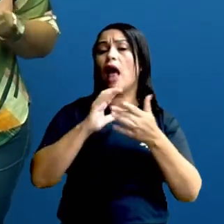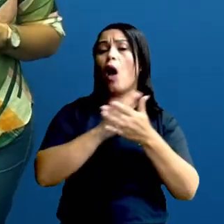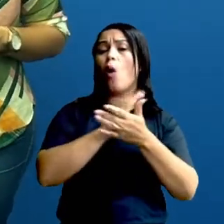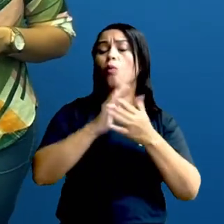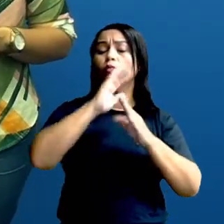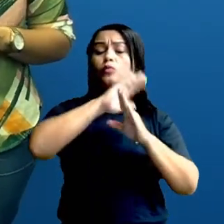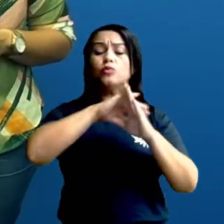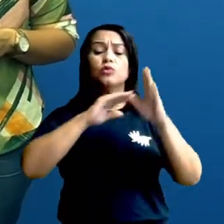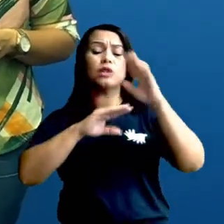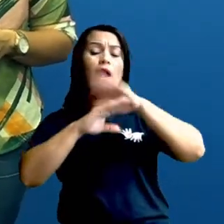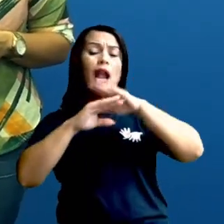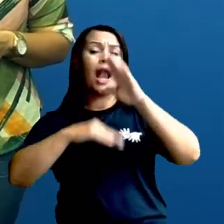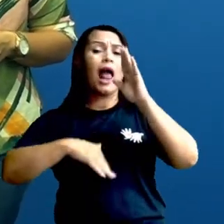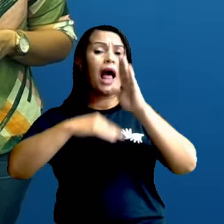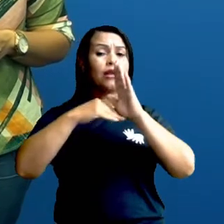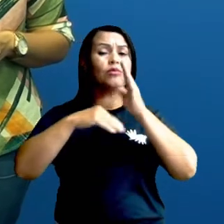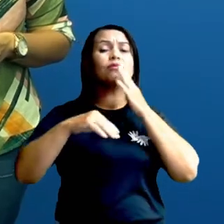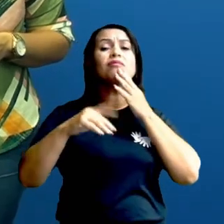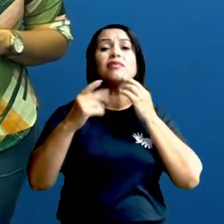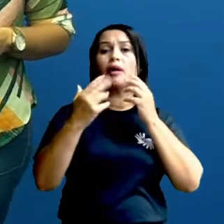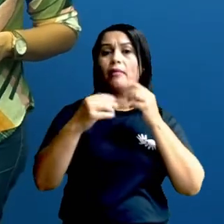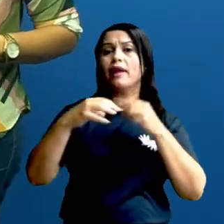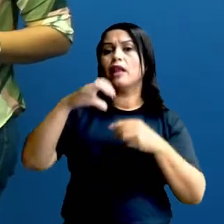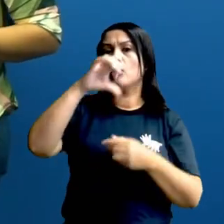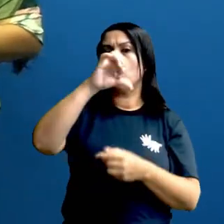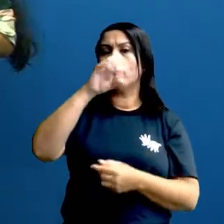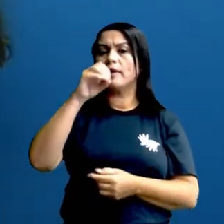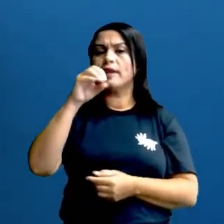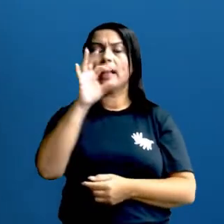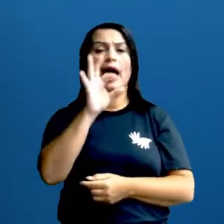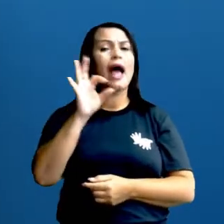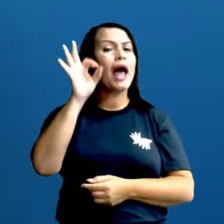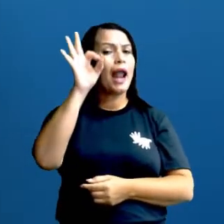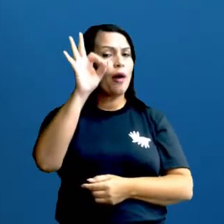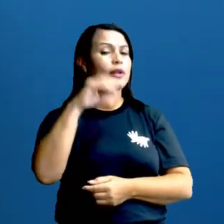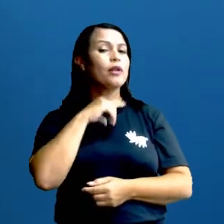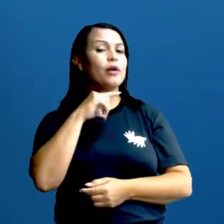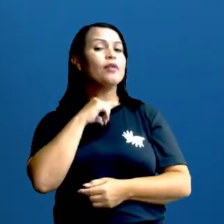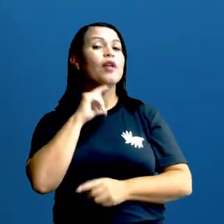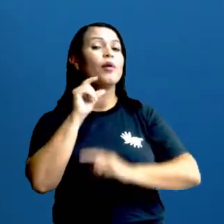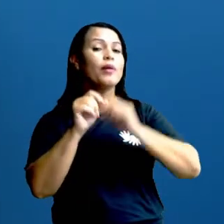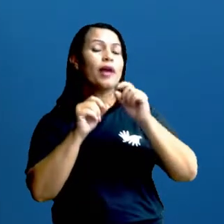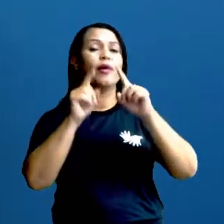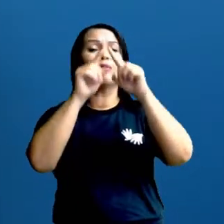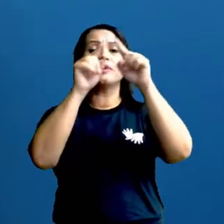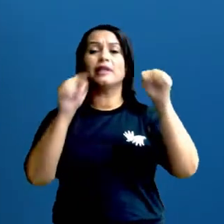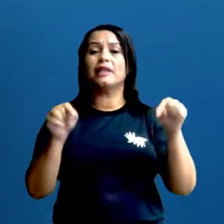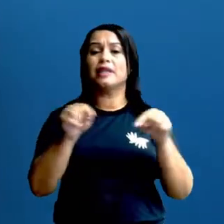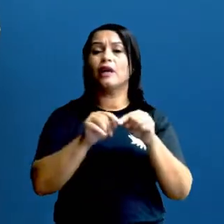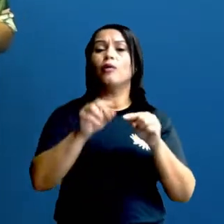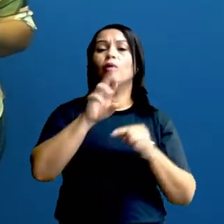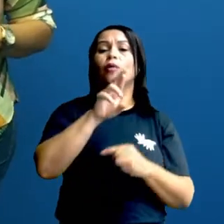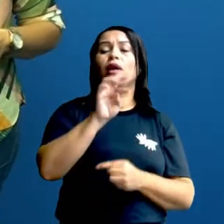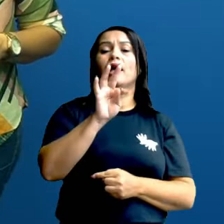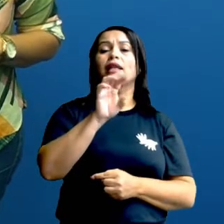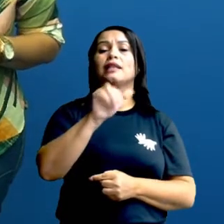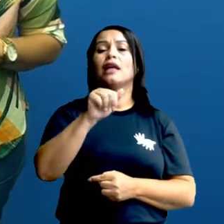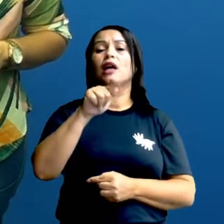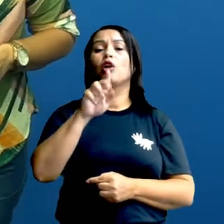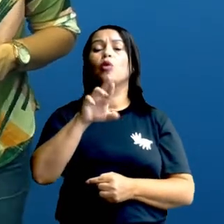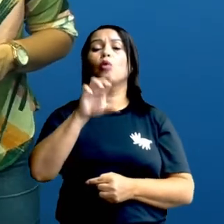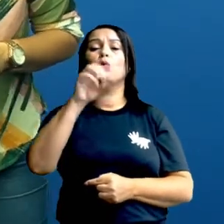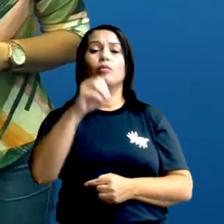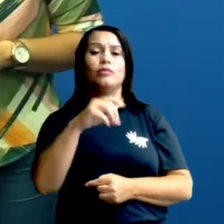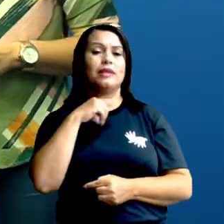que esteja medindo absolutamente 90 graus Então eu tenho um triângulo retângulo Ou seja que ele tem um ângulo